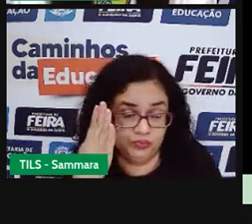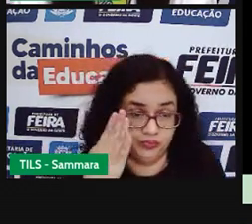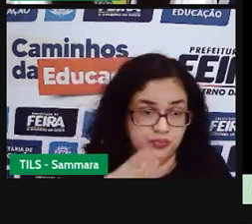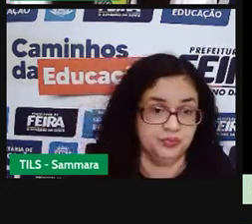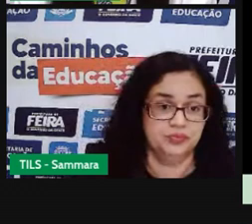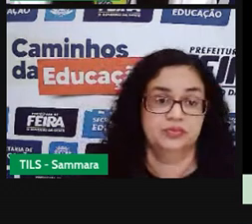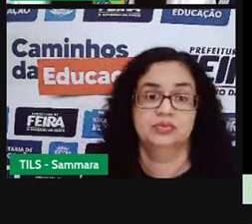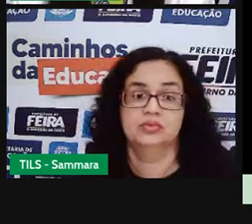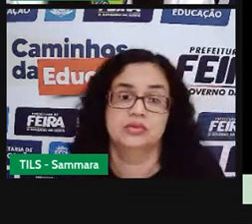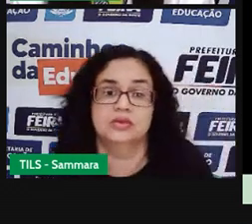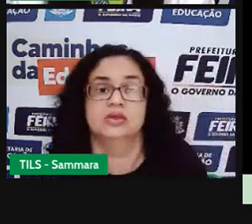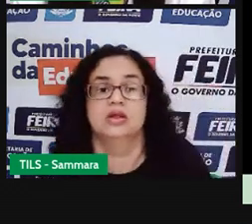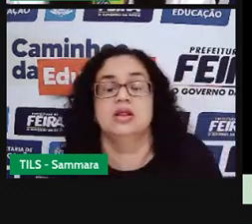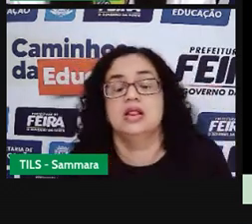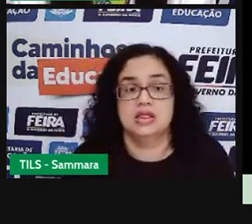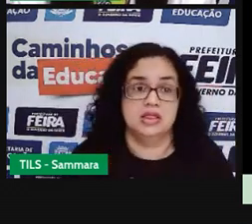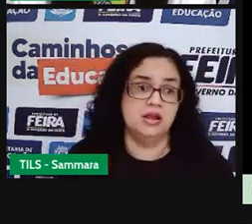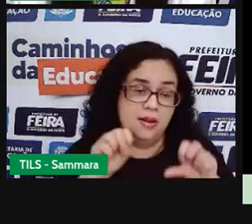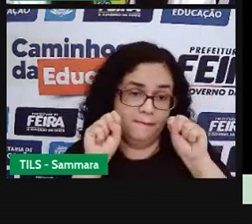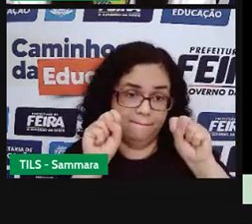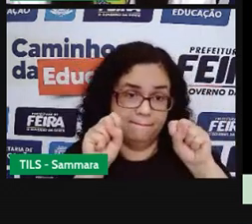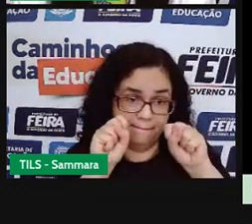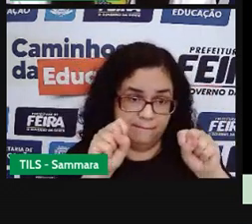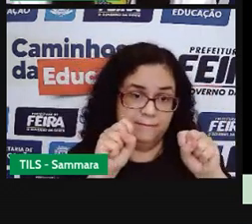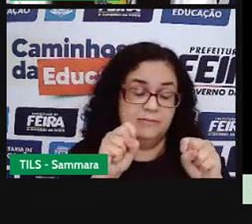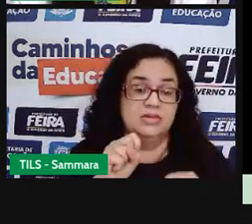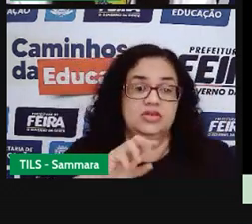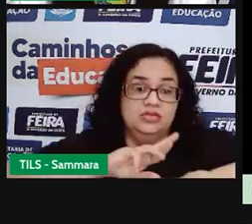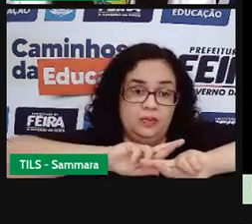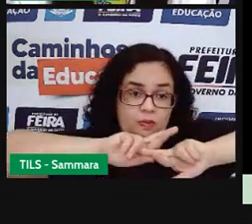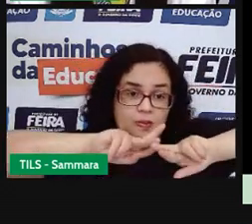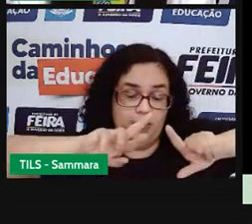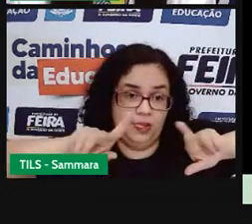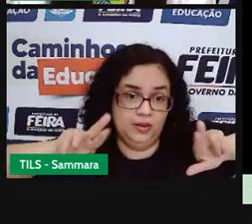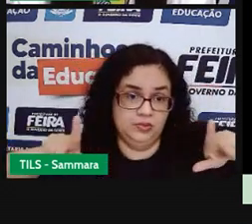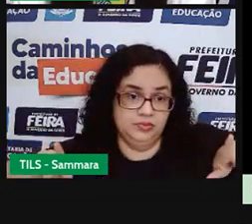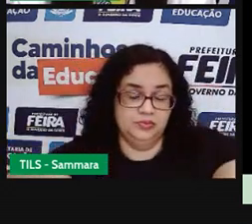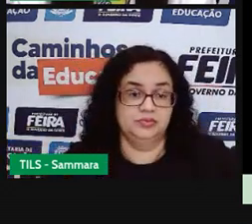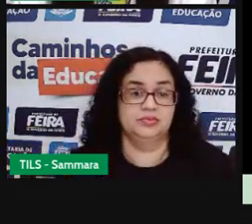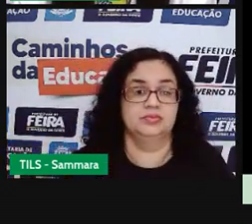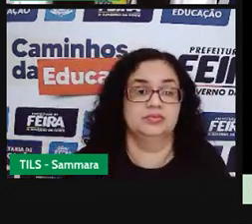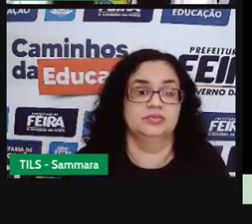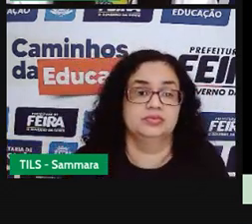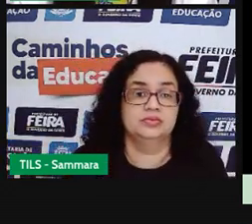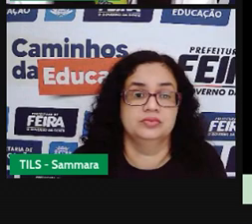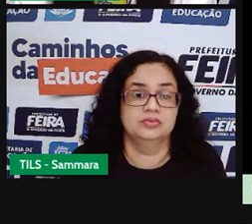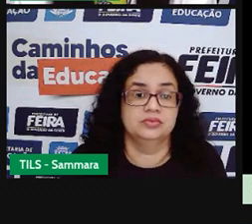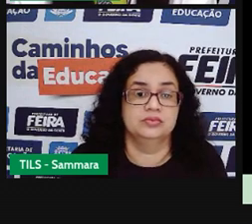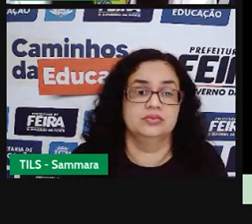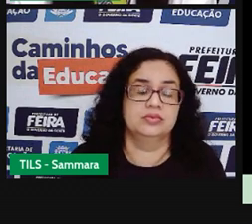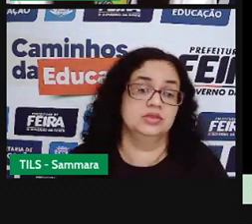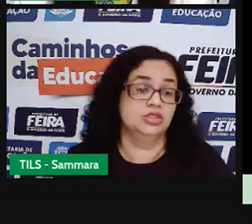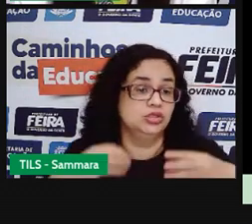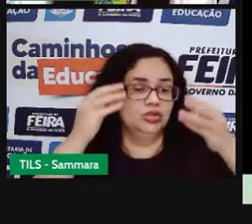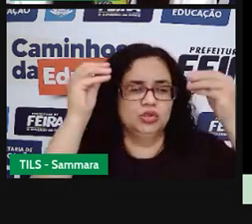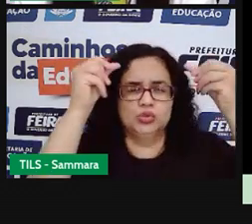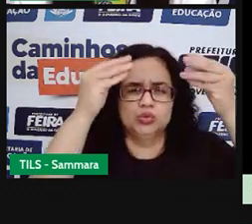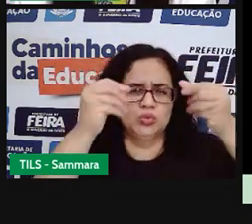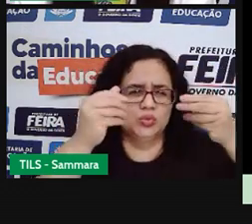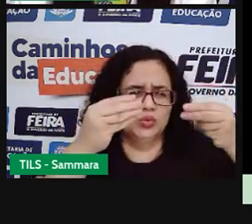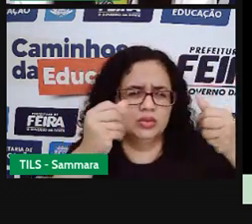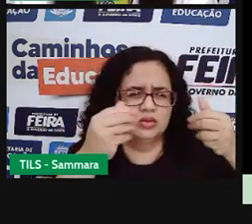tem essa essa possibilidade de variação de formato de variação de textura